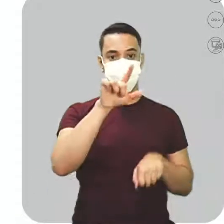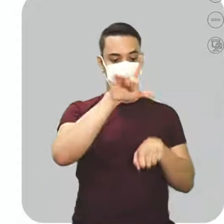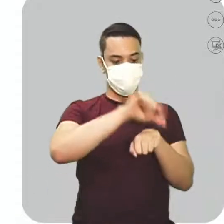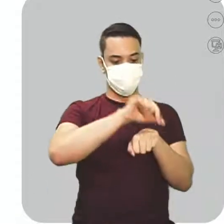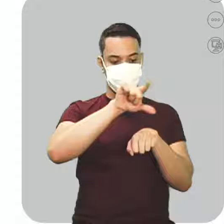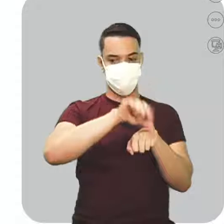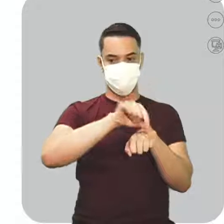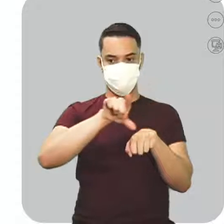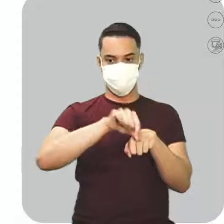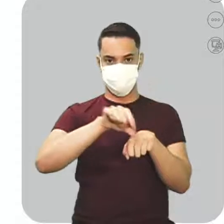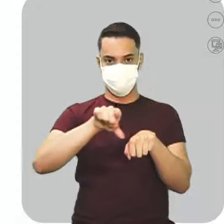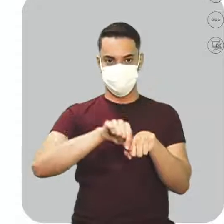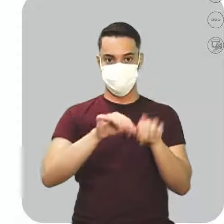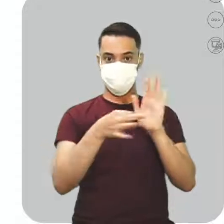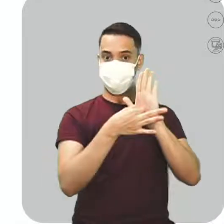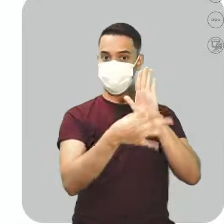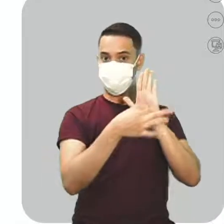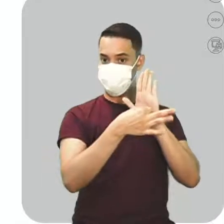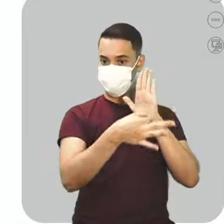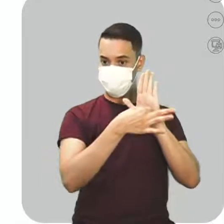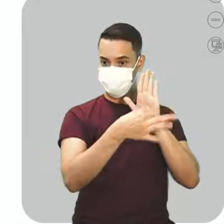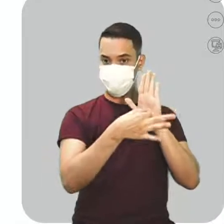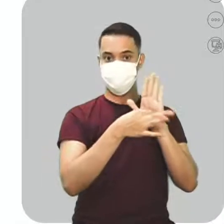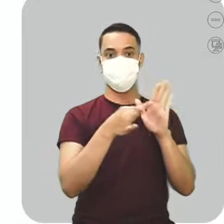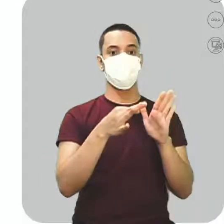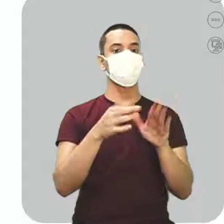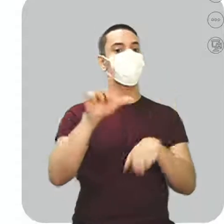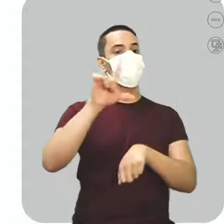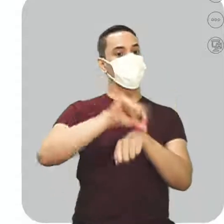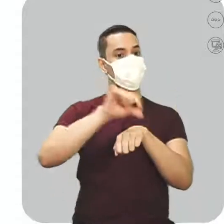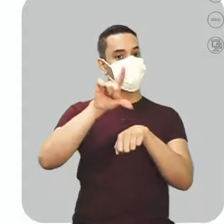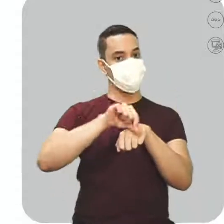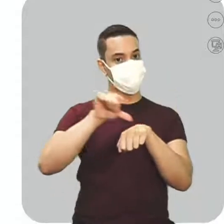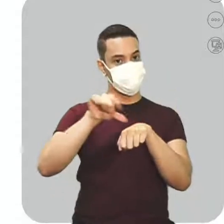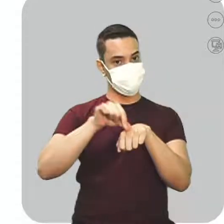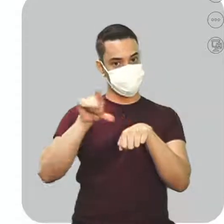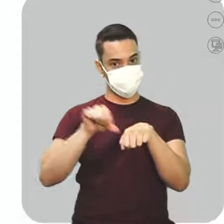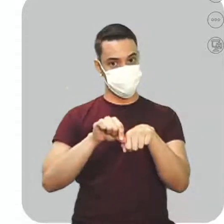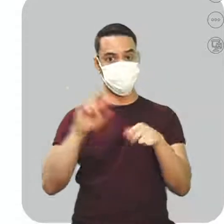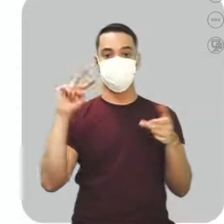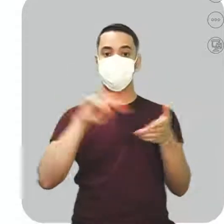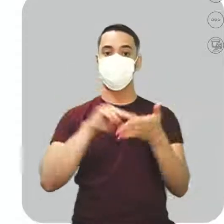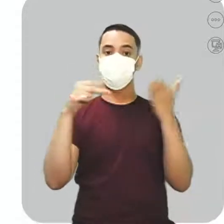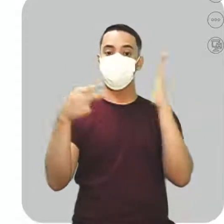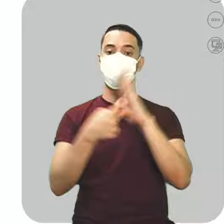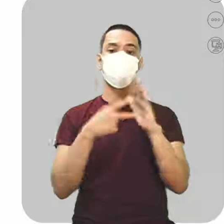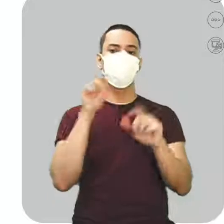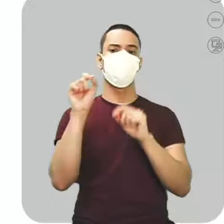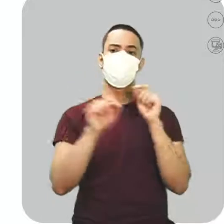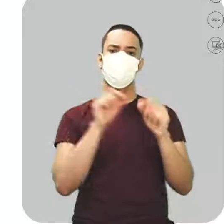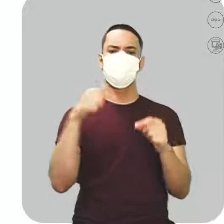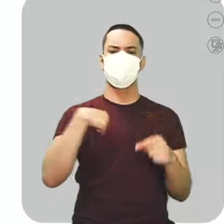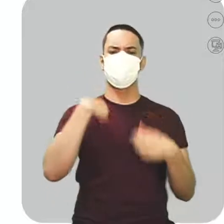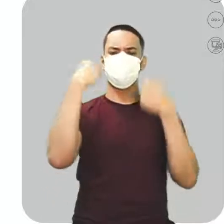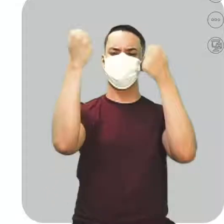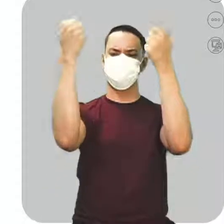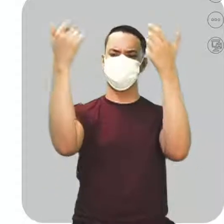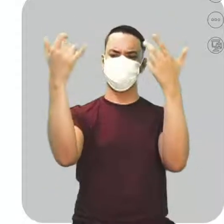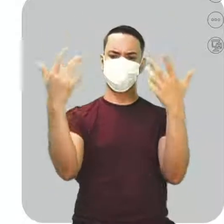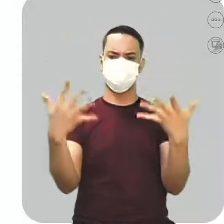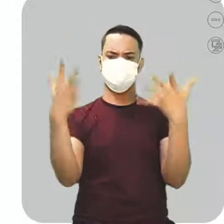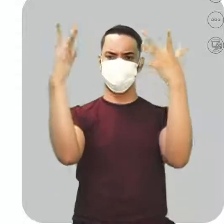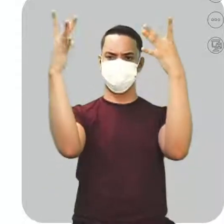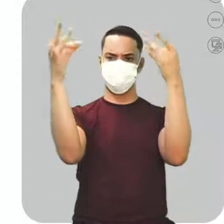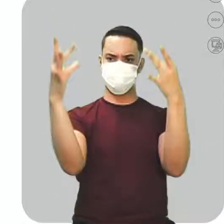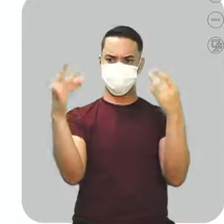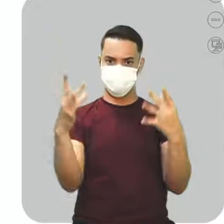Argumentação. Argumentar é fornecer razões para que se aceite aquilo que